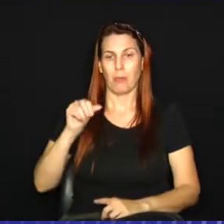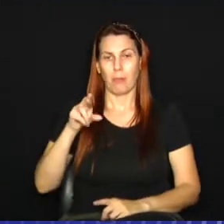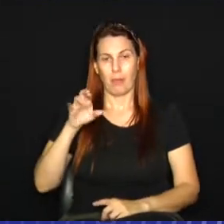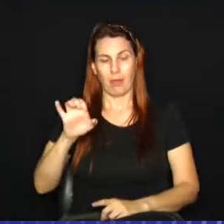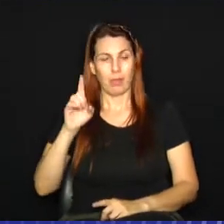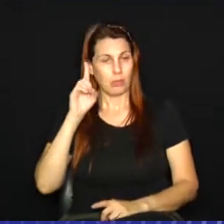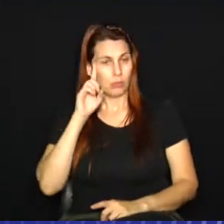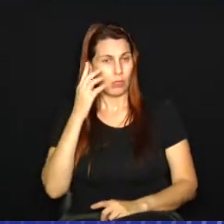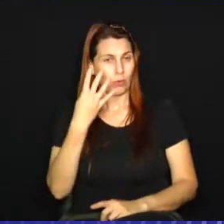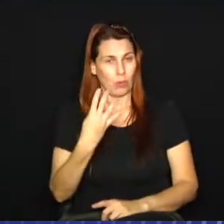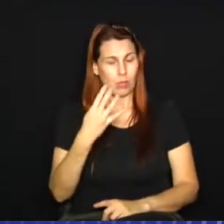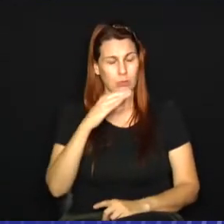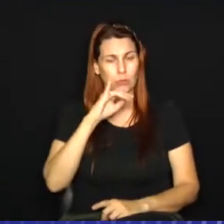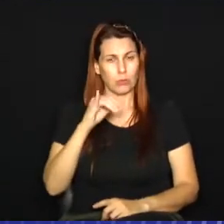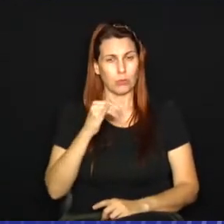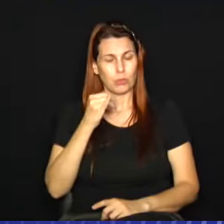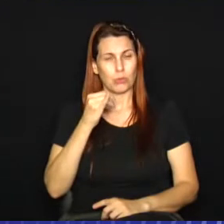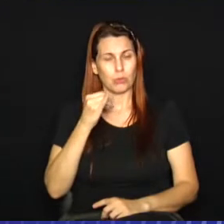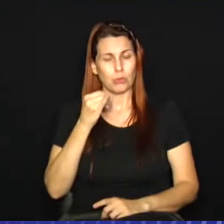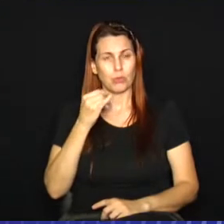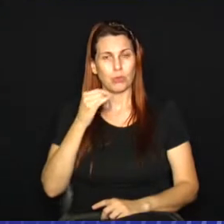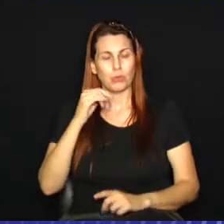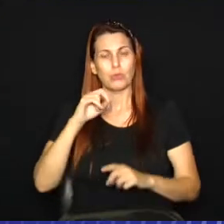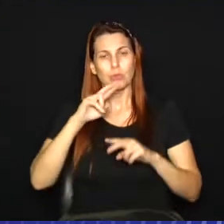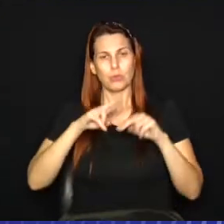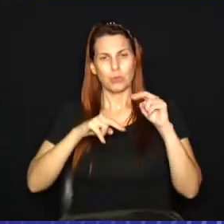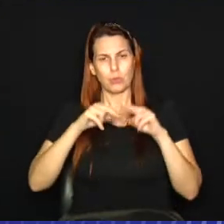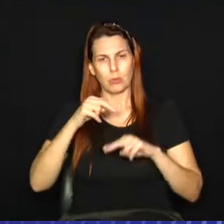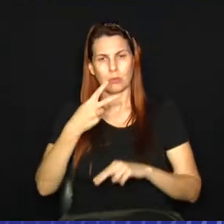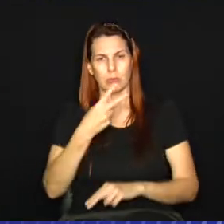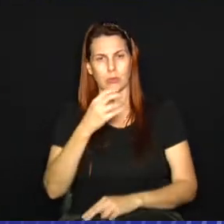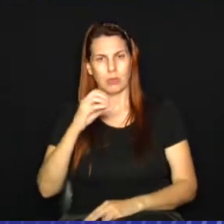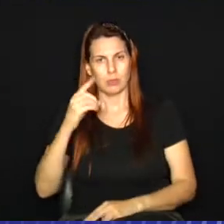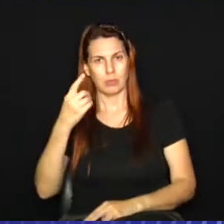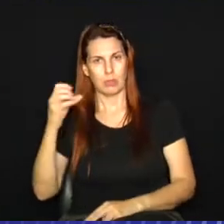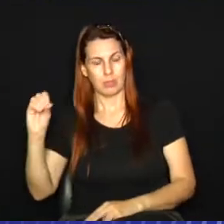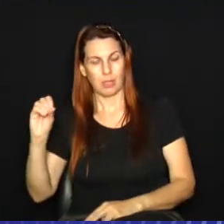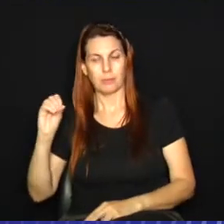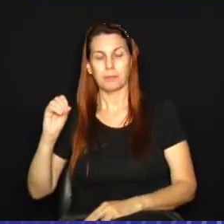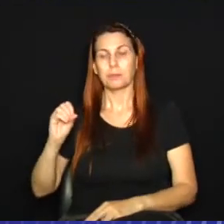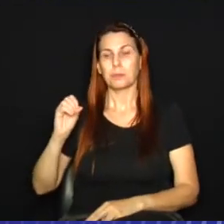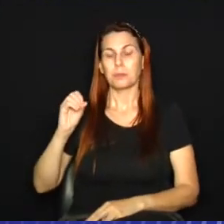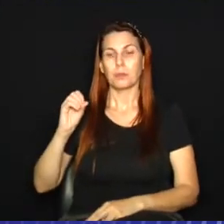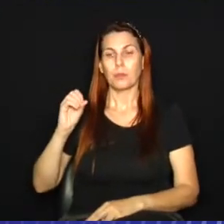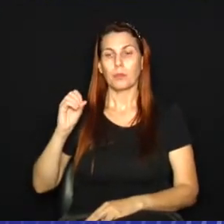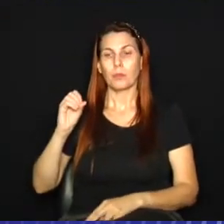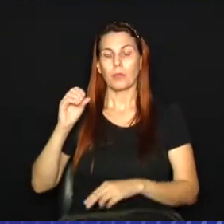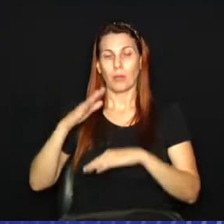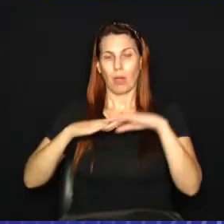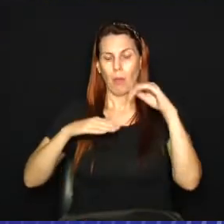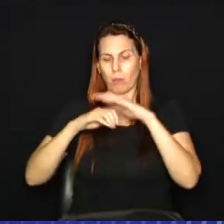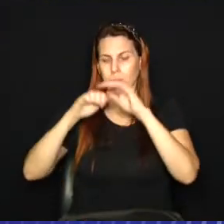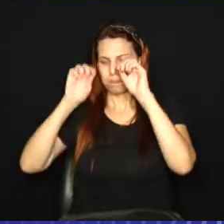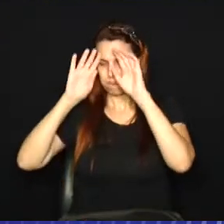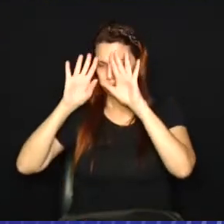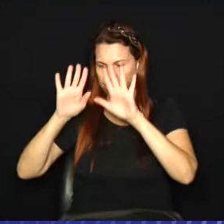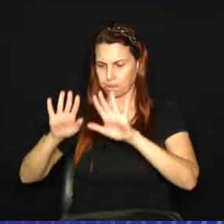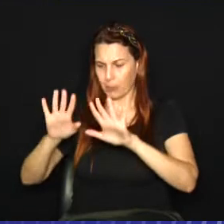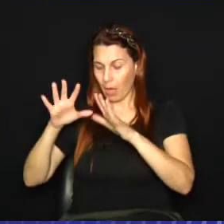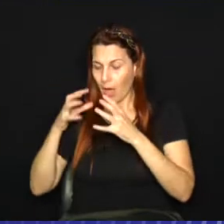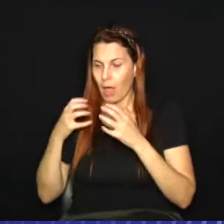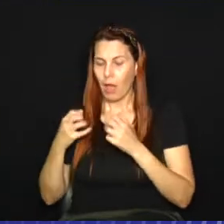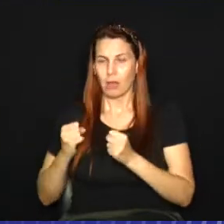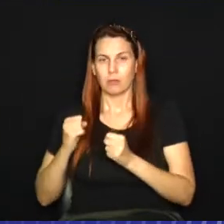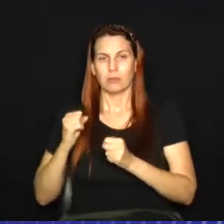de 2010, pela imposição das mãos de Dom Bruno Gamberini, foi ordenado presbítero da Arquidiocese de Campinas, na Igreja